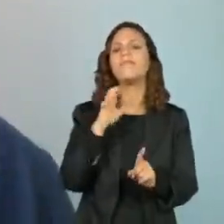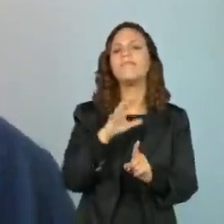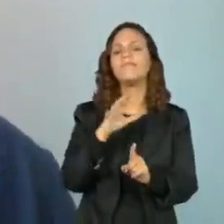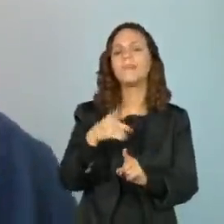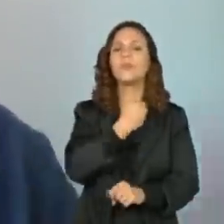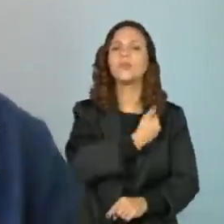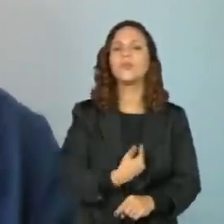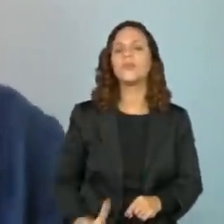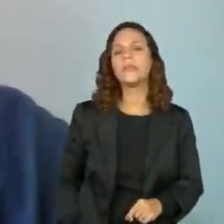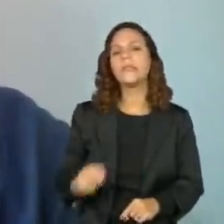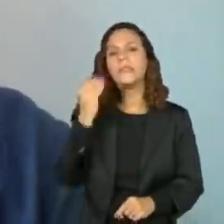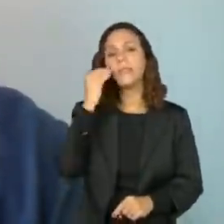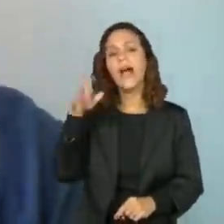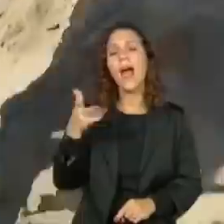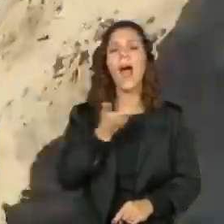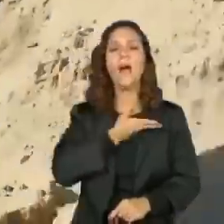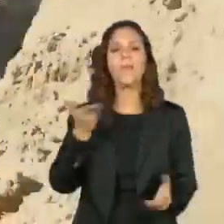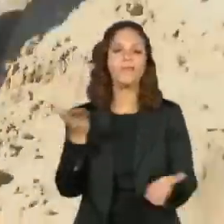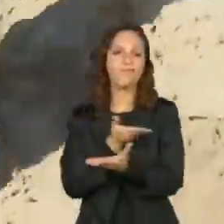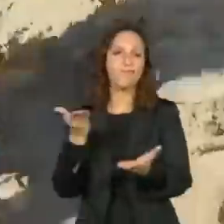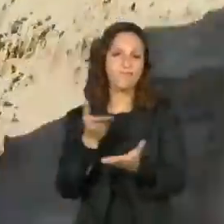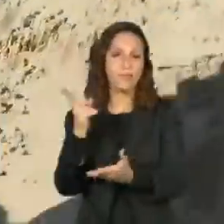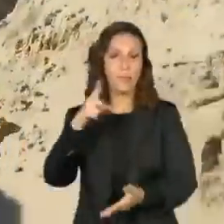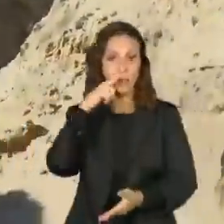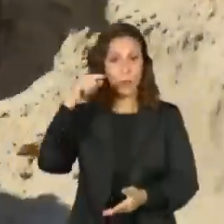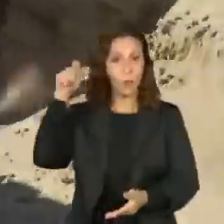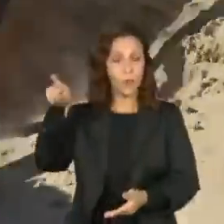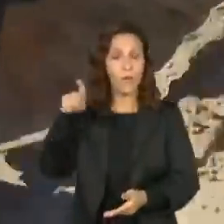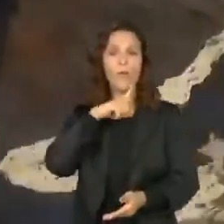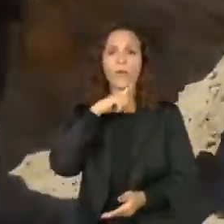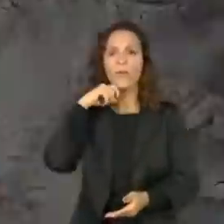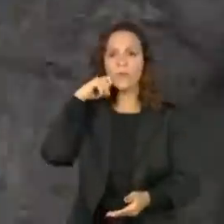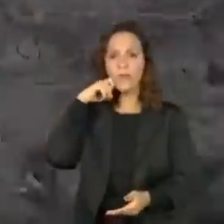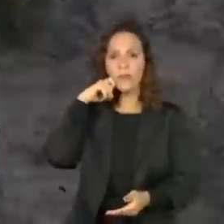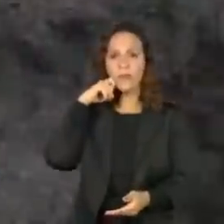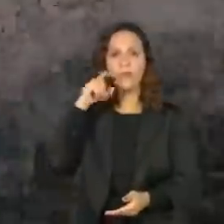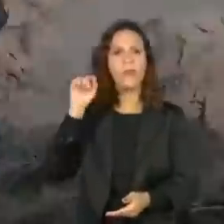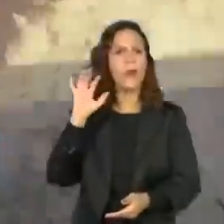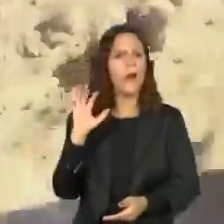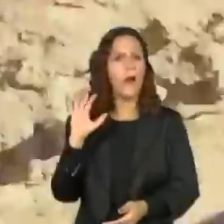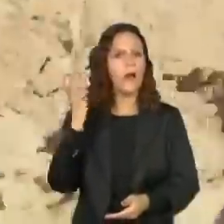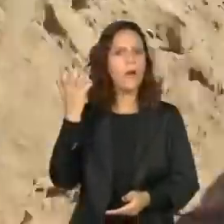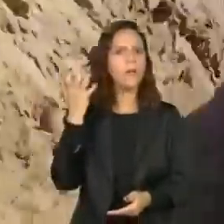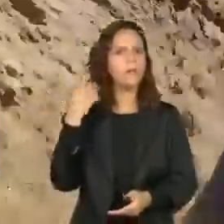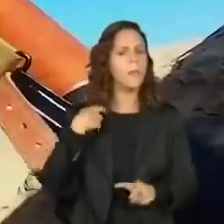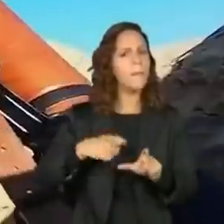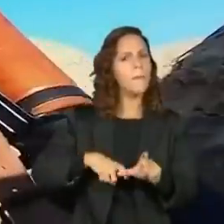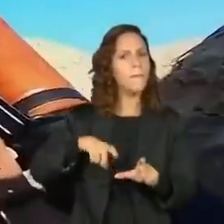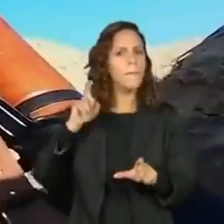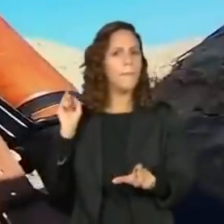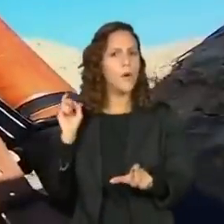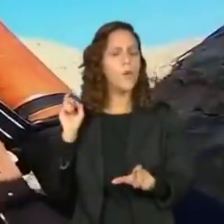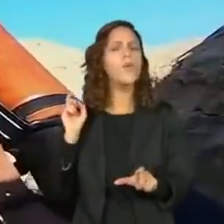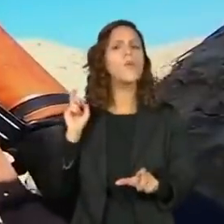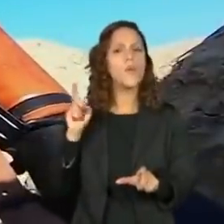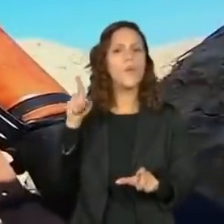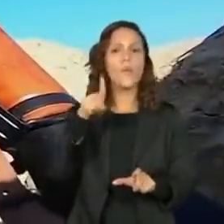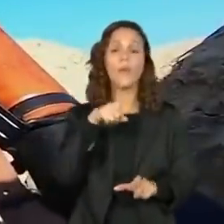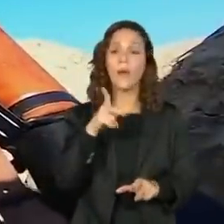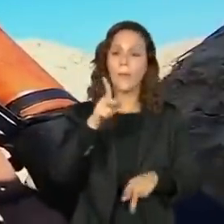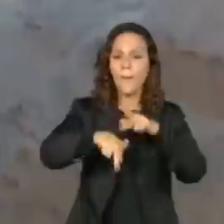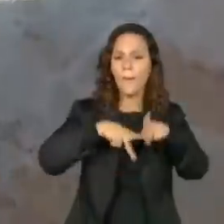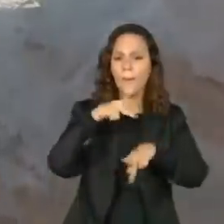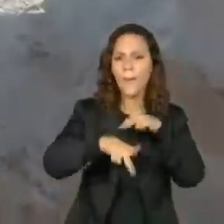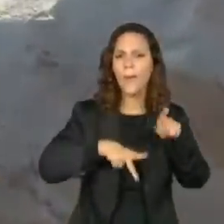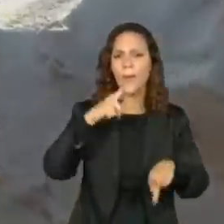de um governo que era amigável à Rússia. E a Rússia, em reação a esses eventos, que também geraram instabilidade em parte da população da Ucrânia, a